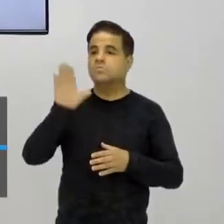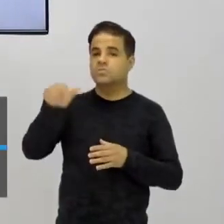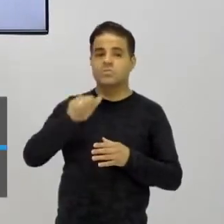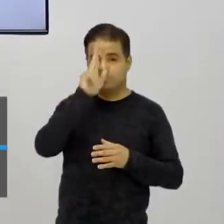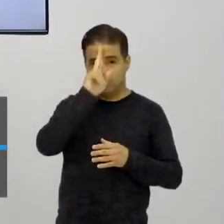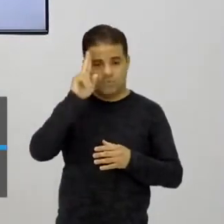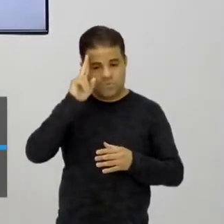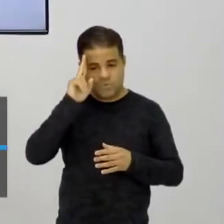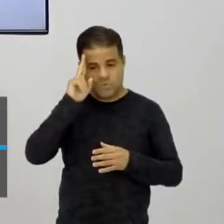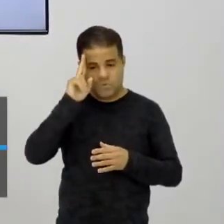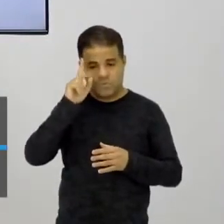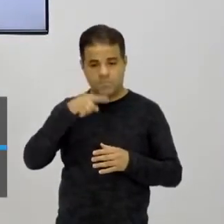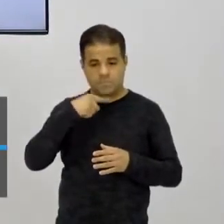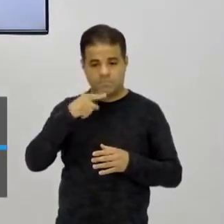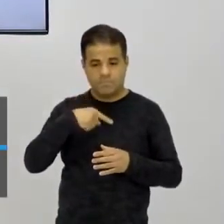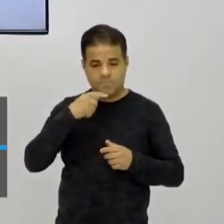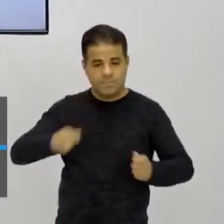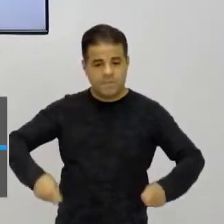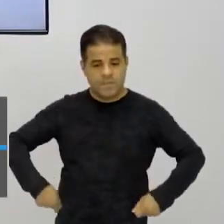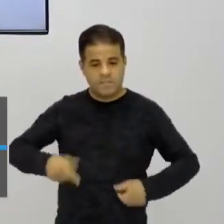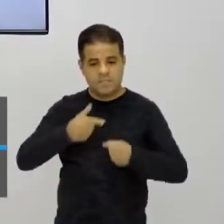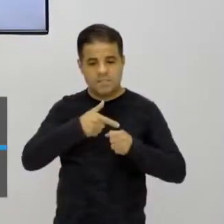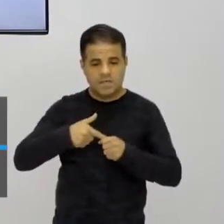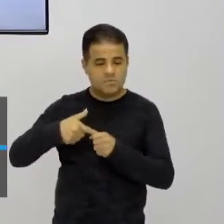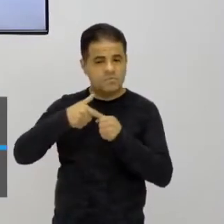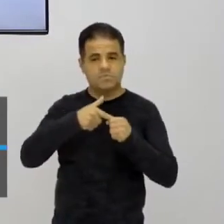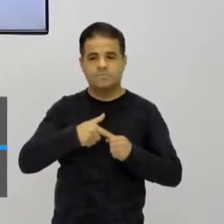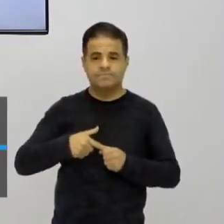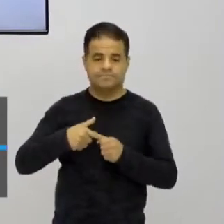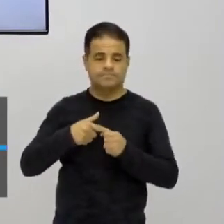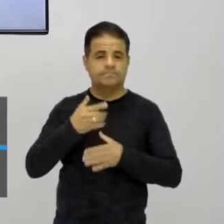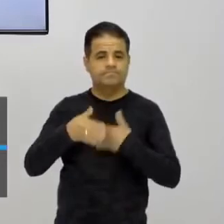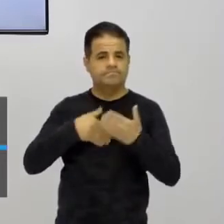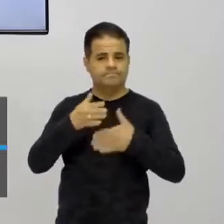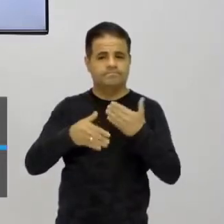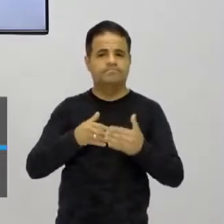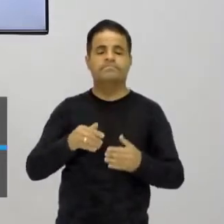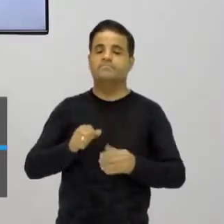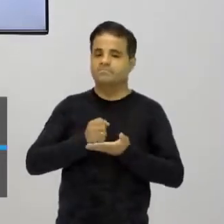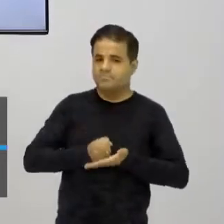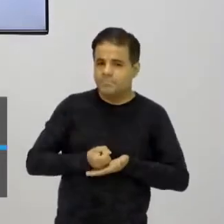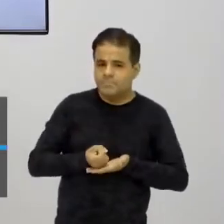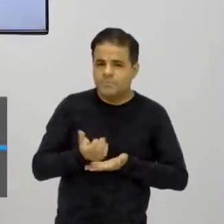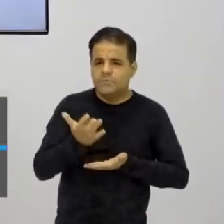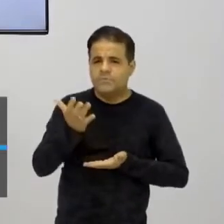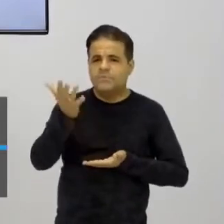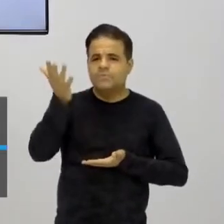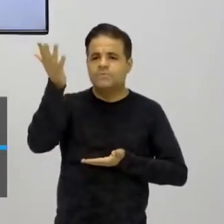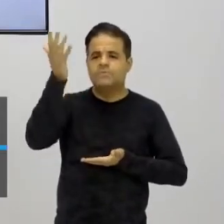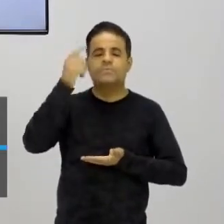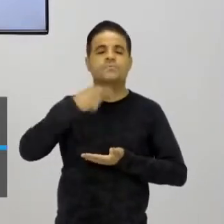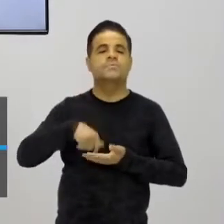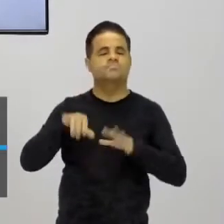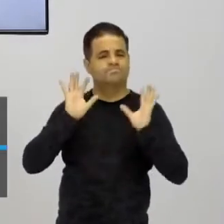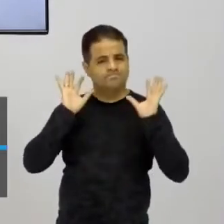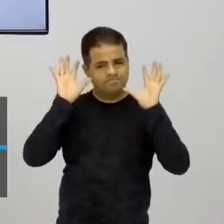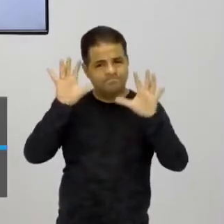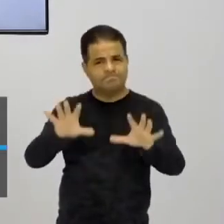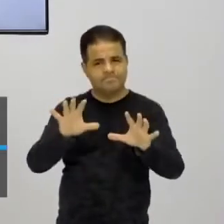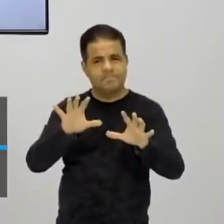o Uber, né? Você não gasta gasolina, mas o Uber gasta gasolina. Então, está emitindo gases de efeito